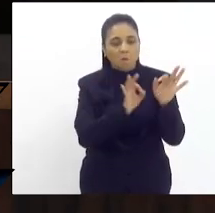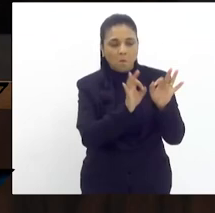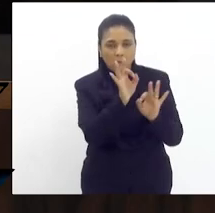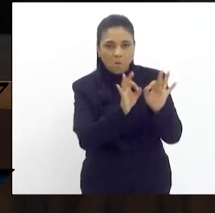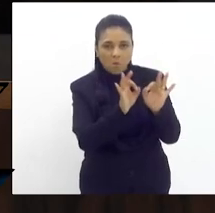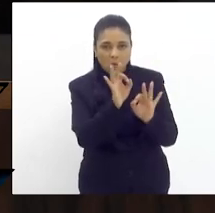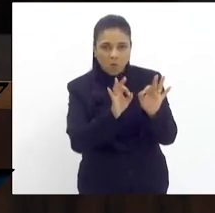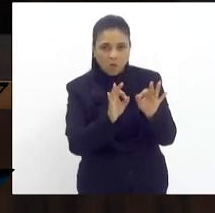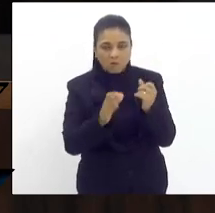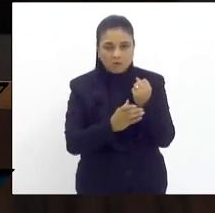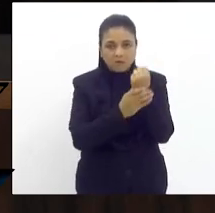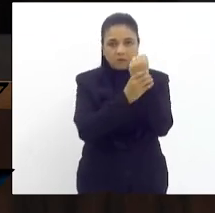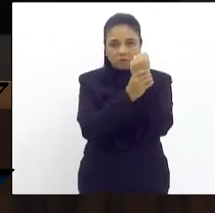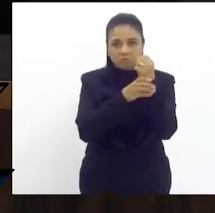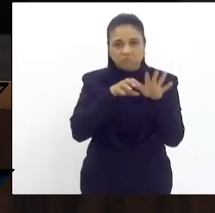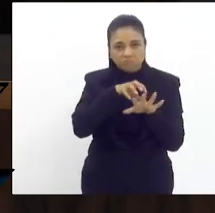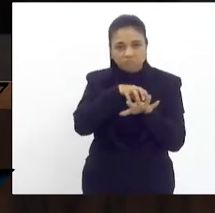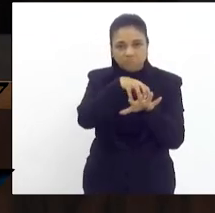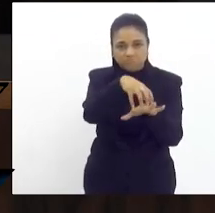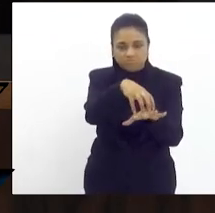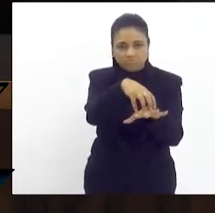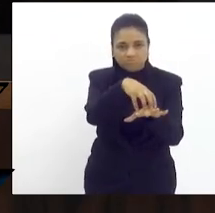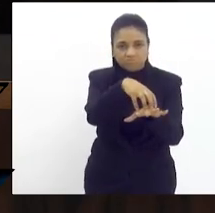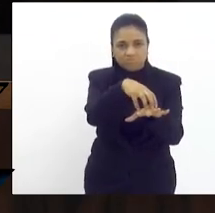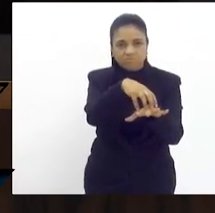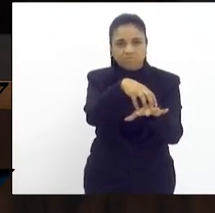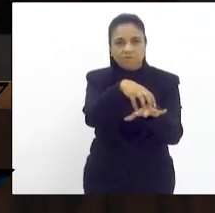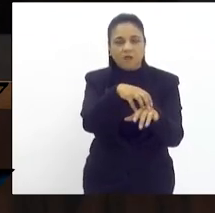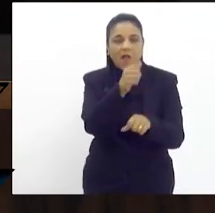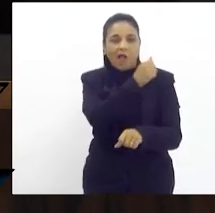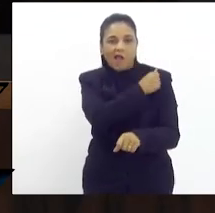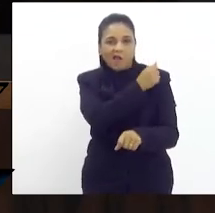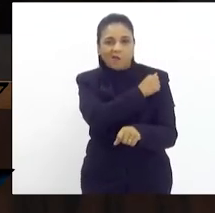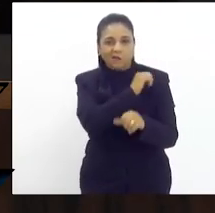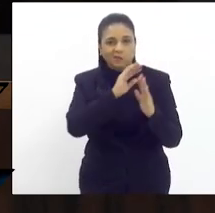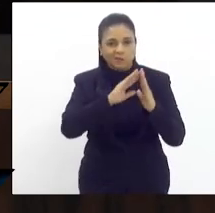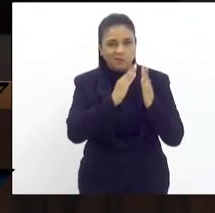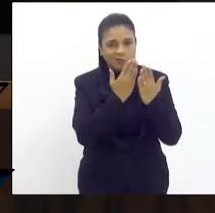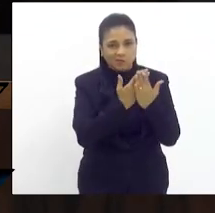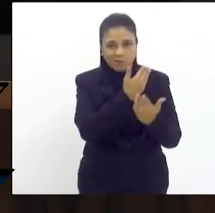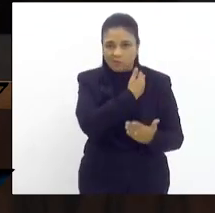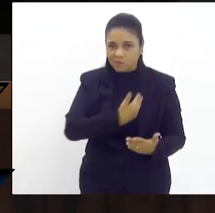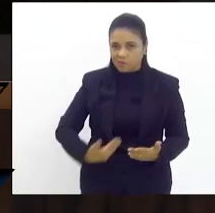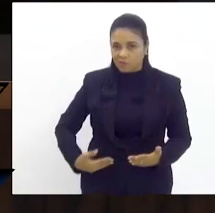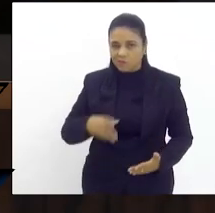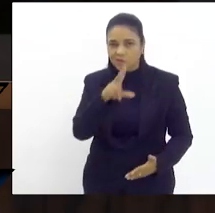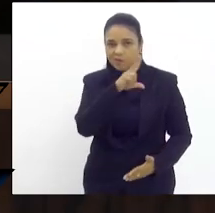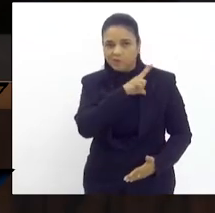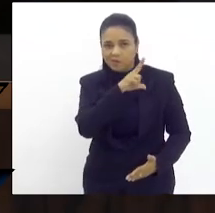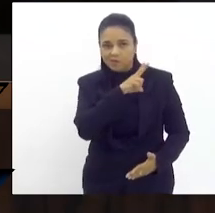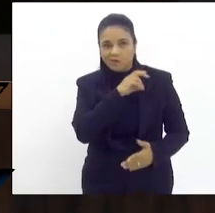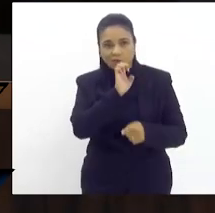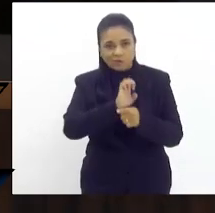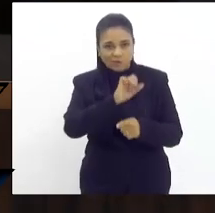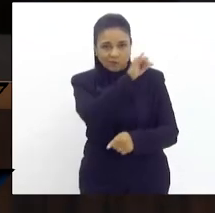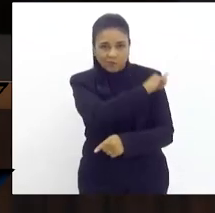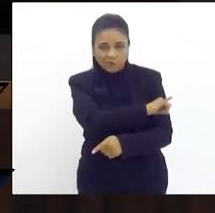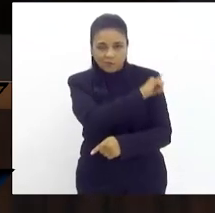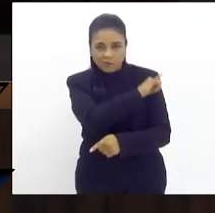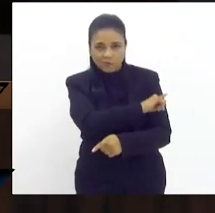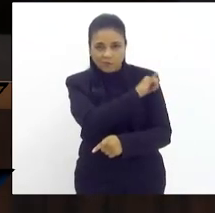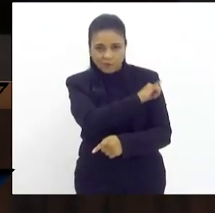sobre segurança nos transportes públicos para alunos das escolas públicas e privadas no estado do Rio de Janeiro